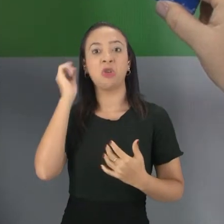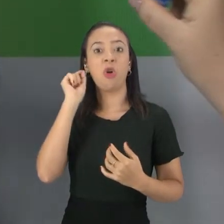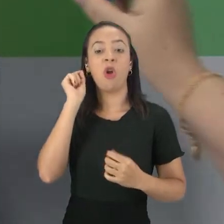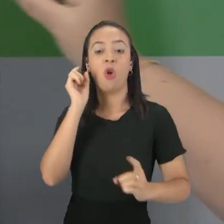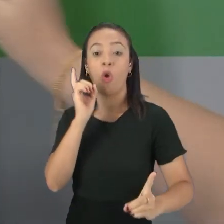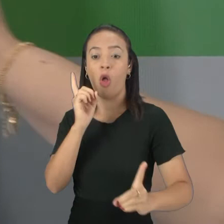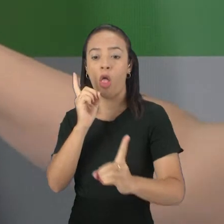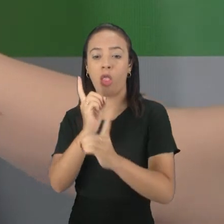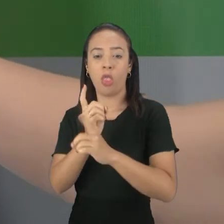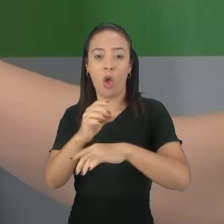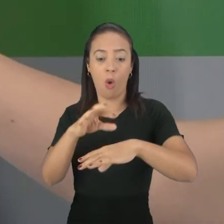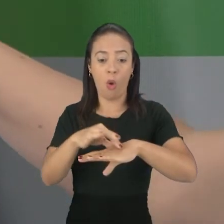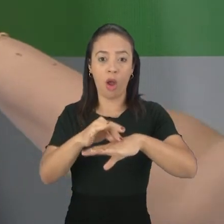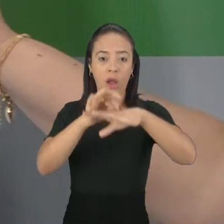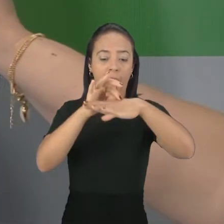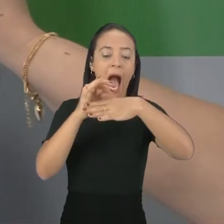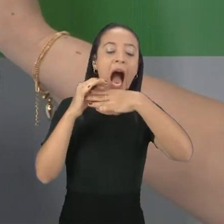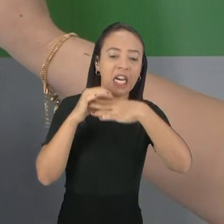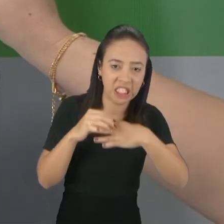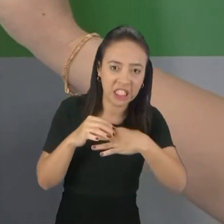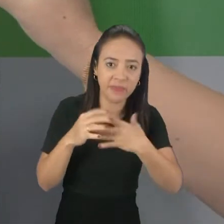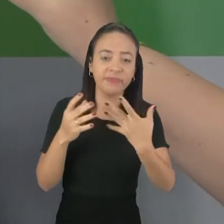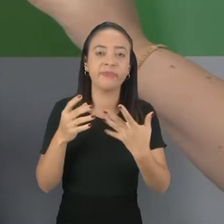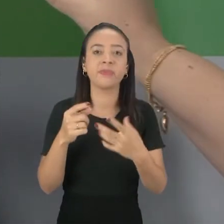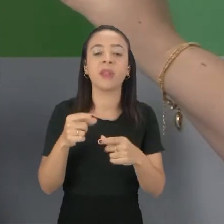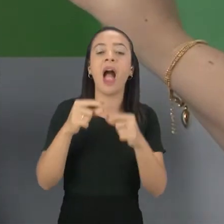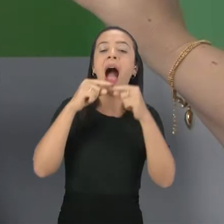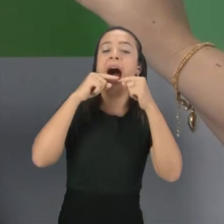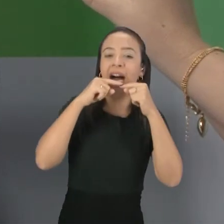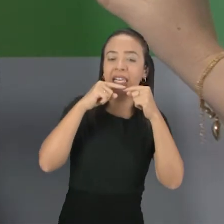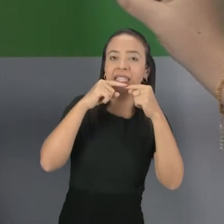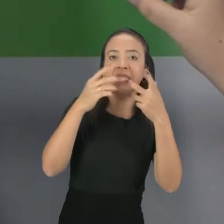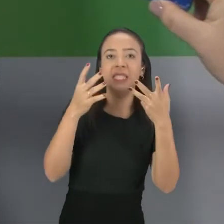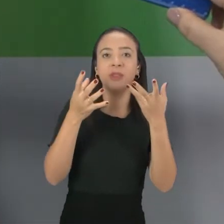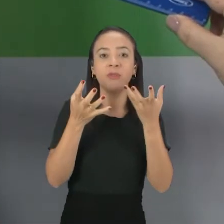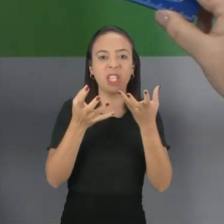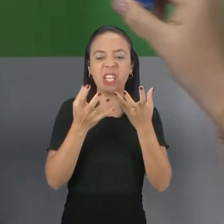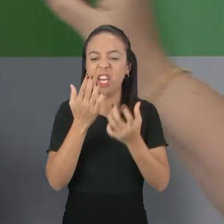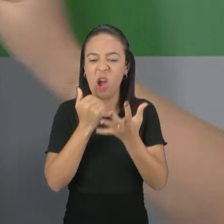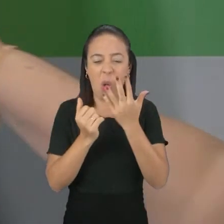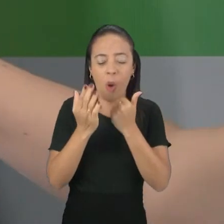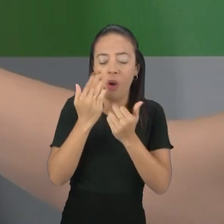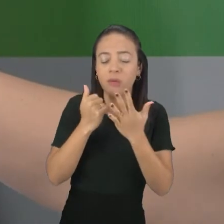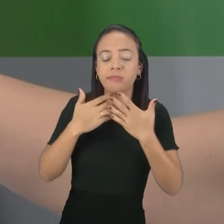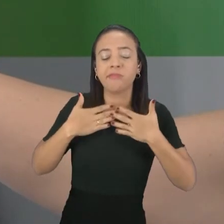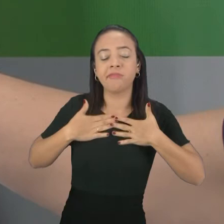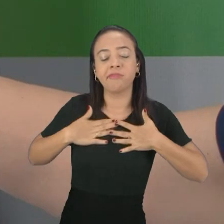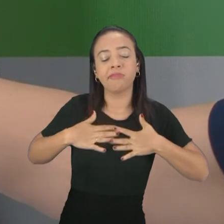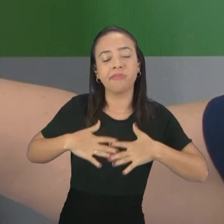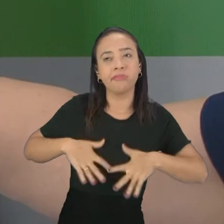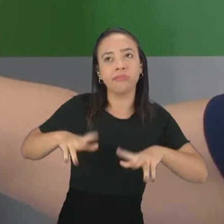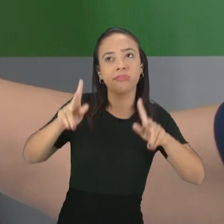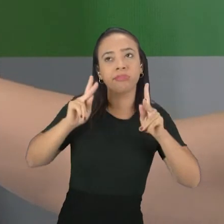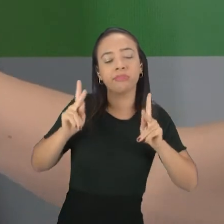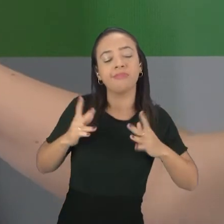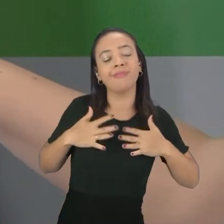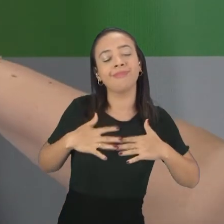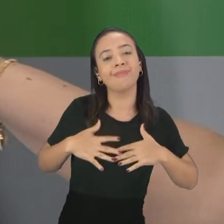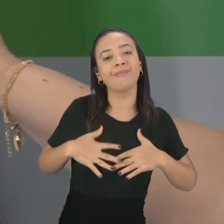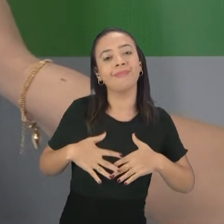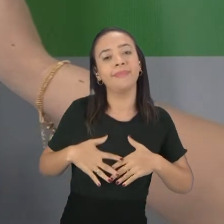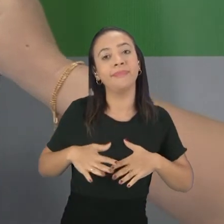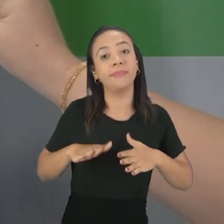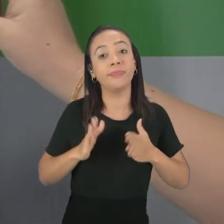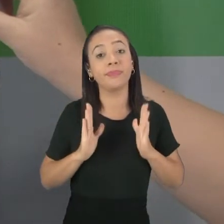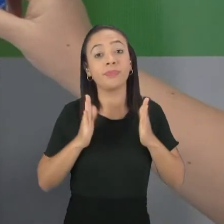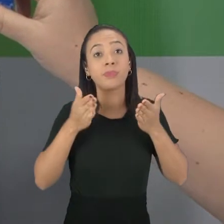carne e o levava na boca, pretendendo devorá-lo em paz em algum lugar. Ele